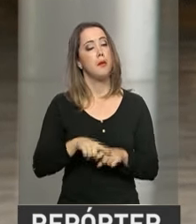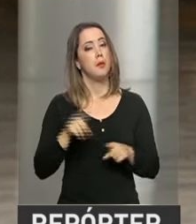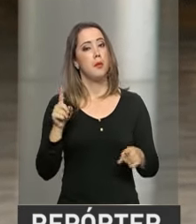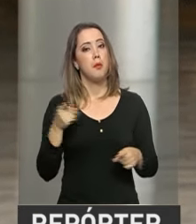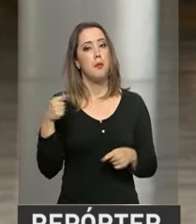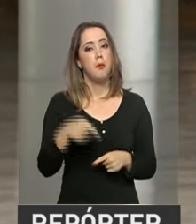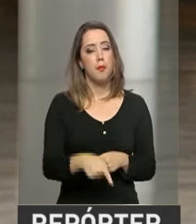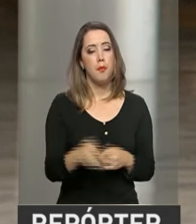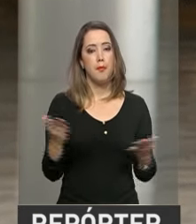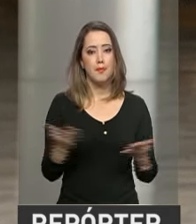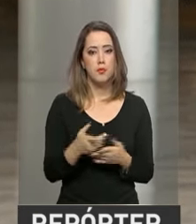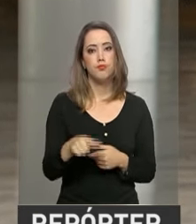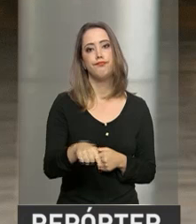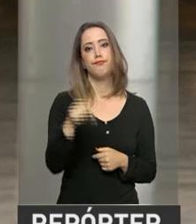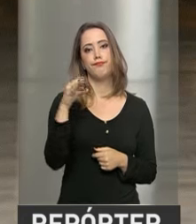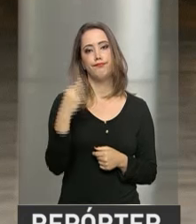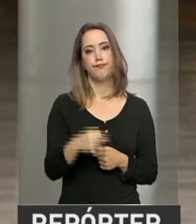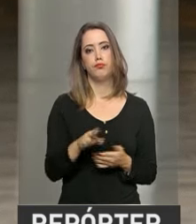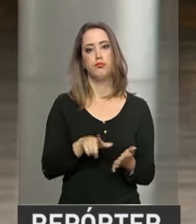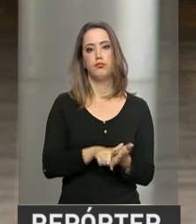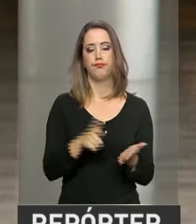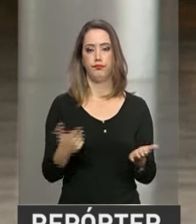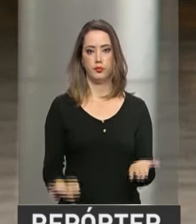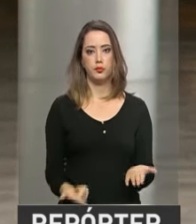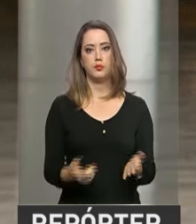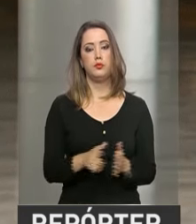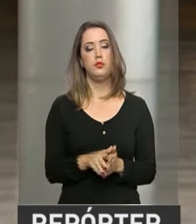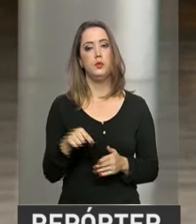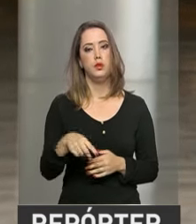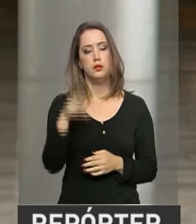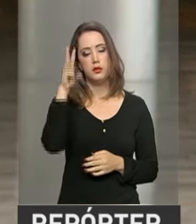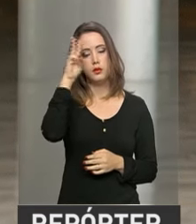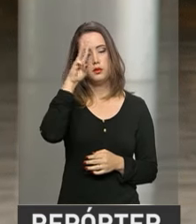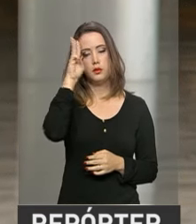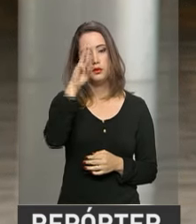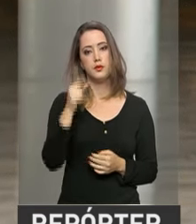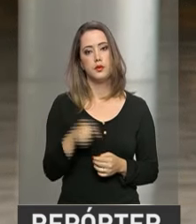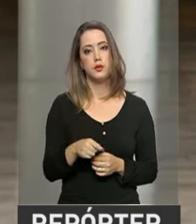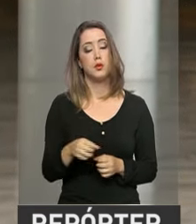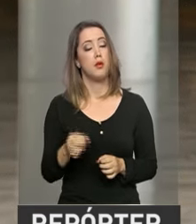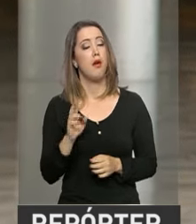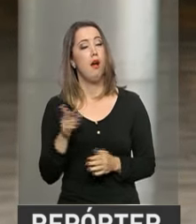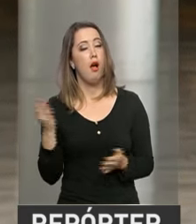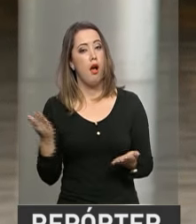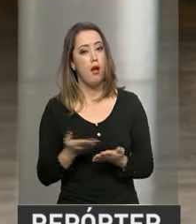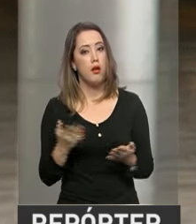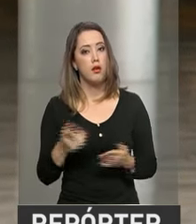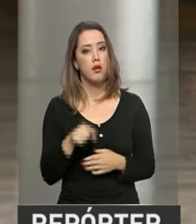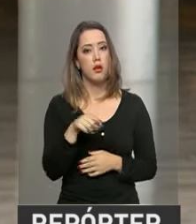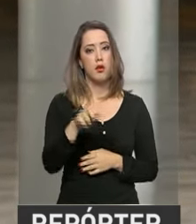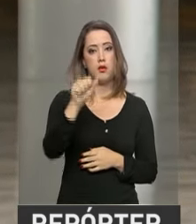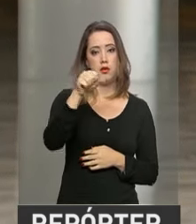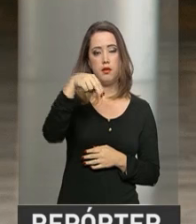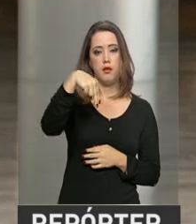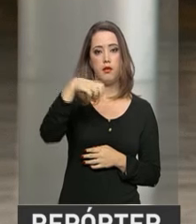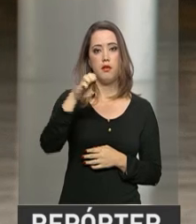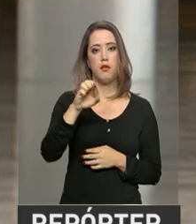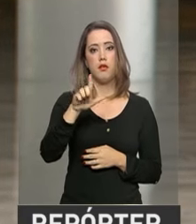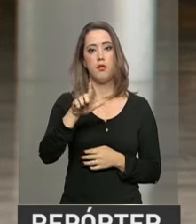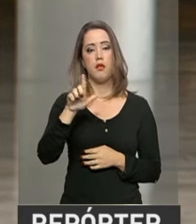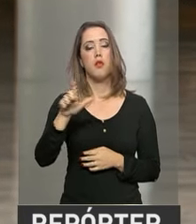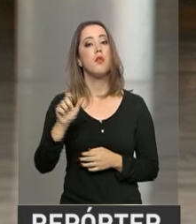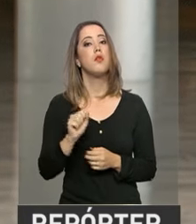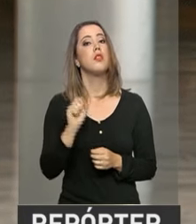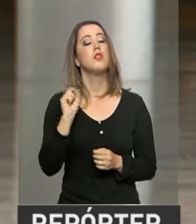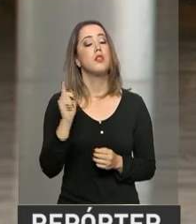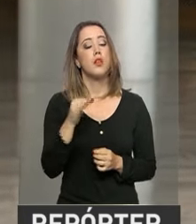nomeação foi publicada no Diário Oficial da União desta terça-feira. E olha, Jaime, uma última informação aí. A ANEEL, a Agência Nacional de